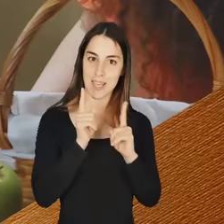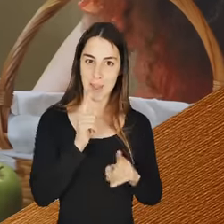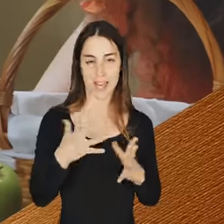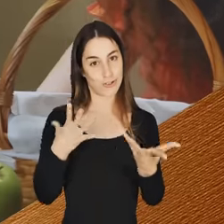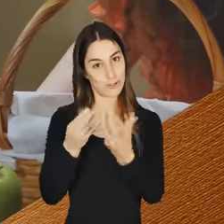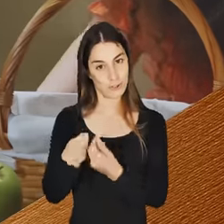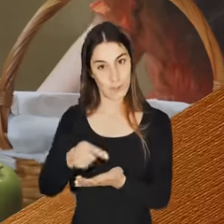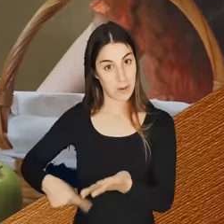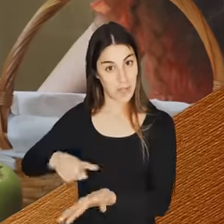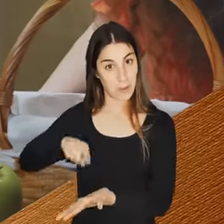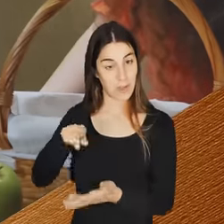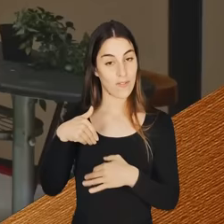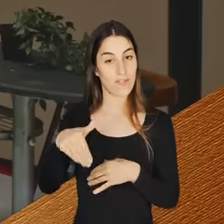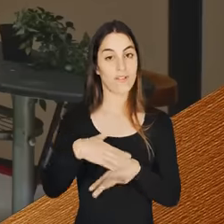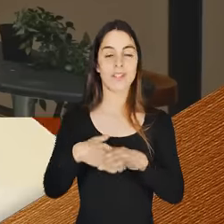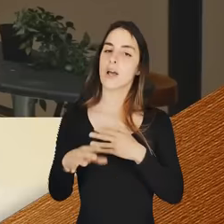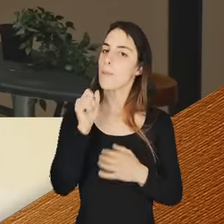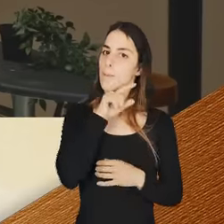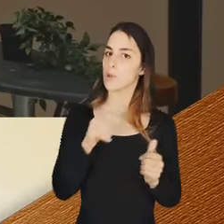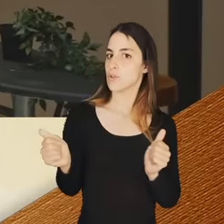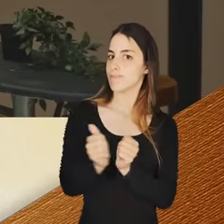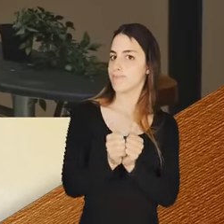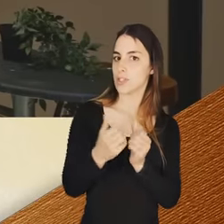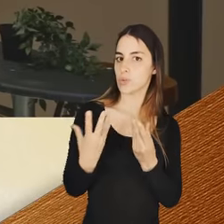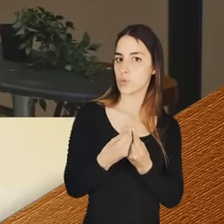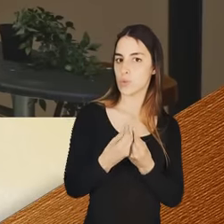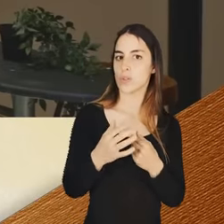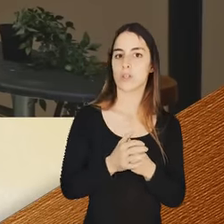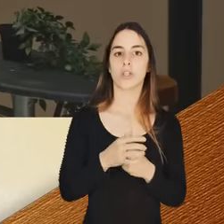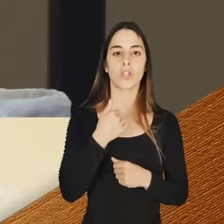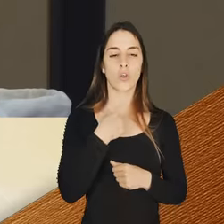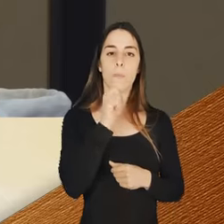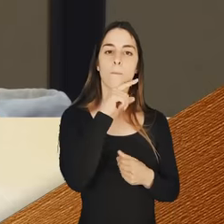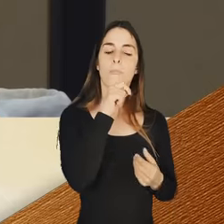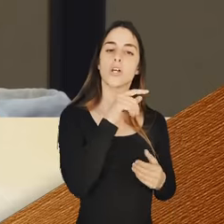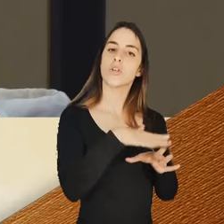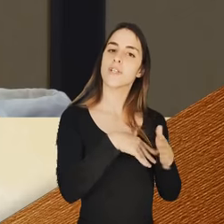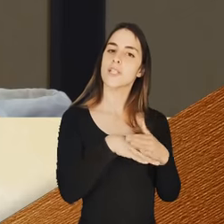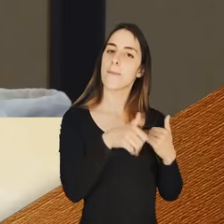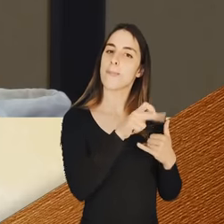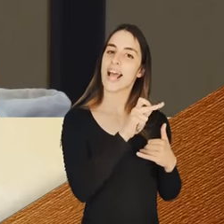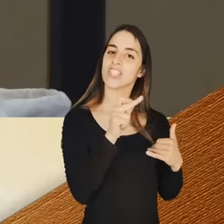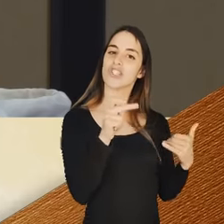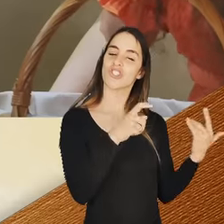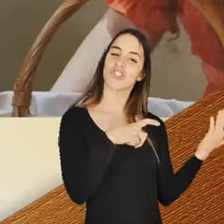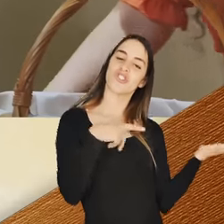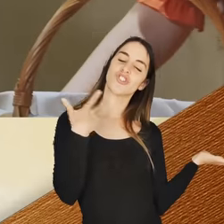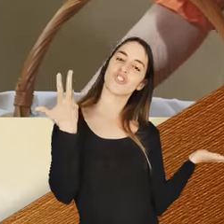Joana, podes ficar aqui comigo. Eu tenho aqui um braço, eu posso-te fazer um braço de paz. Paz!